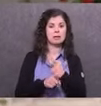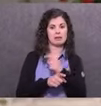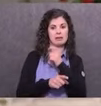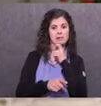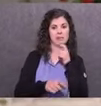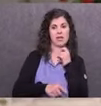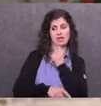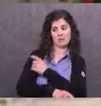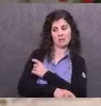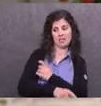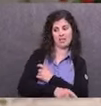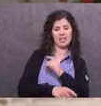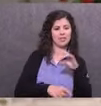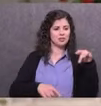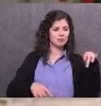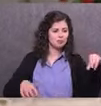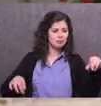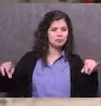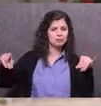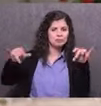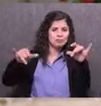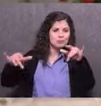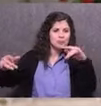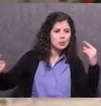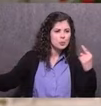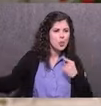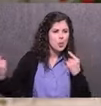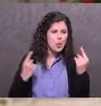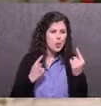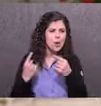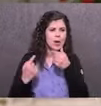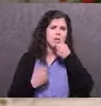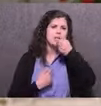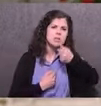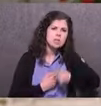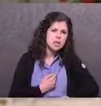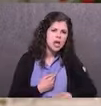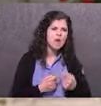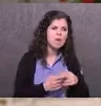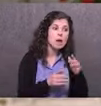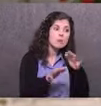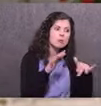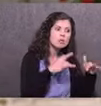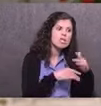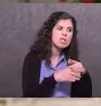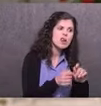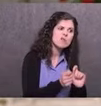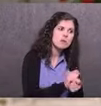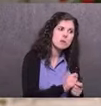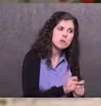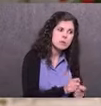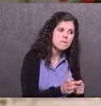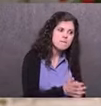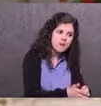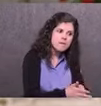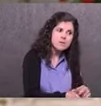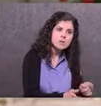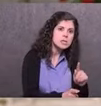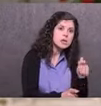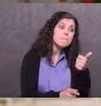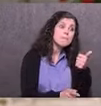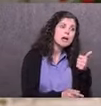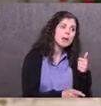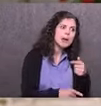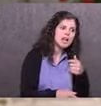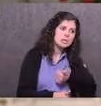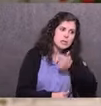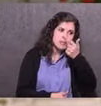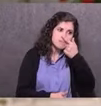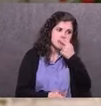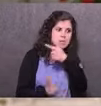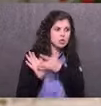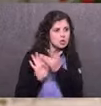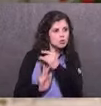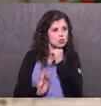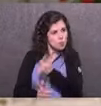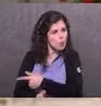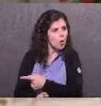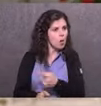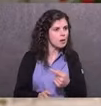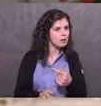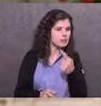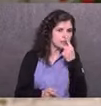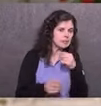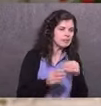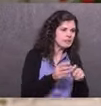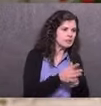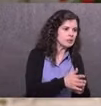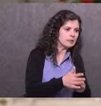e os anciãos persuadiram a multidão a que pedisse Barrabás e fizesse morrer Jesus. O